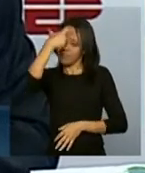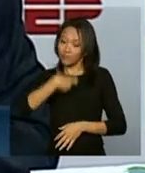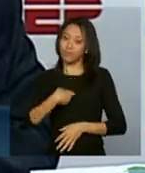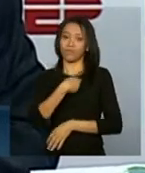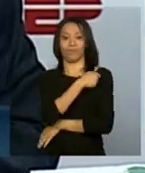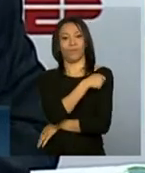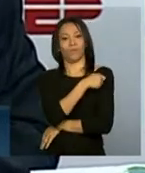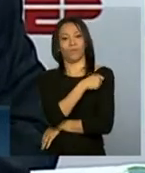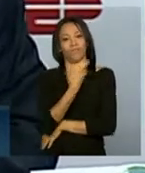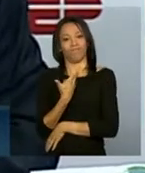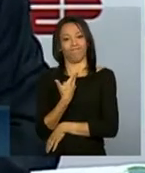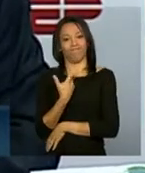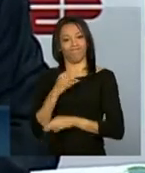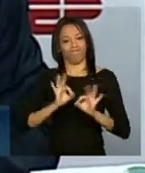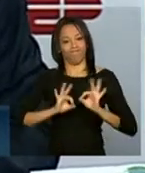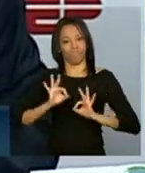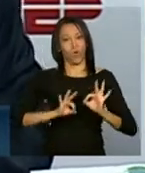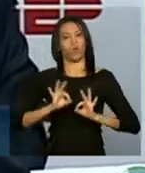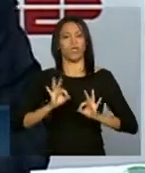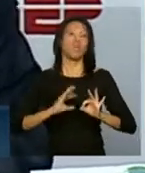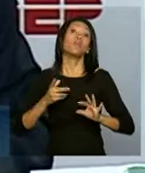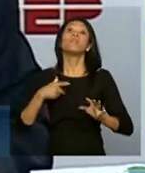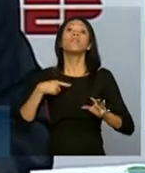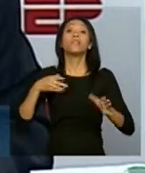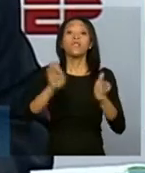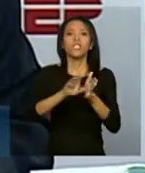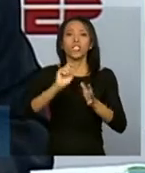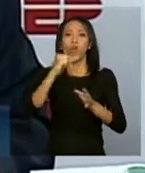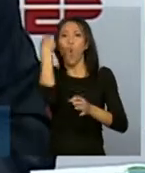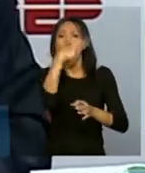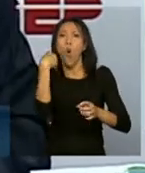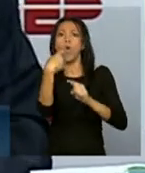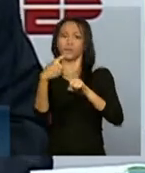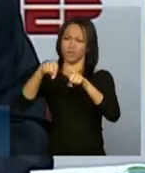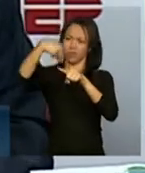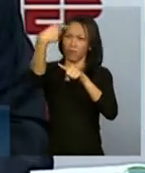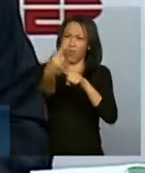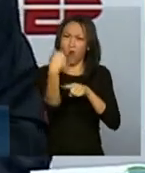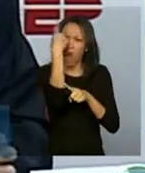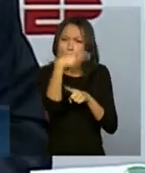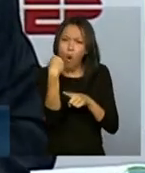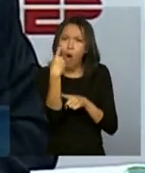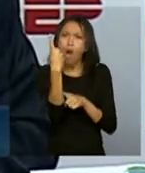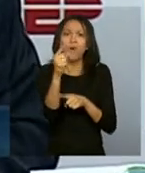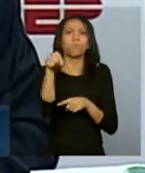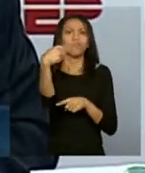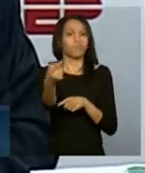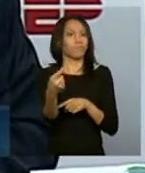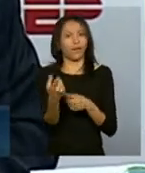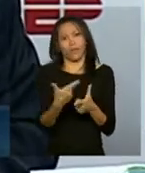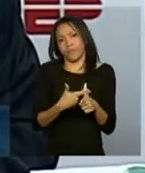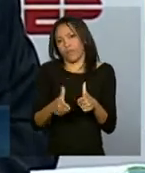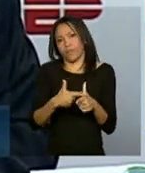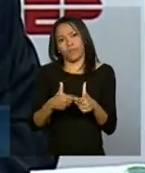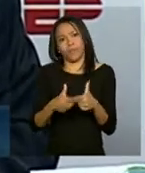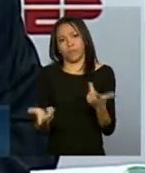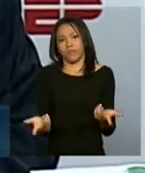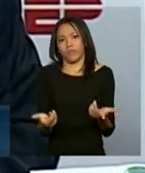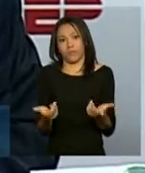prova. Eu vi, por exemplo, gente que chegou horas antes. Quem chega horas antes, seguramente não tem problema de acesso ao